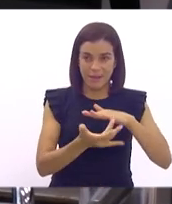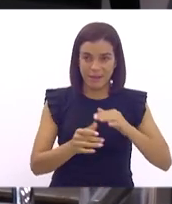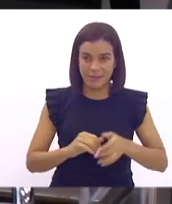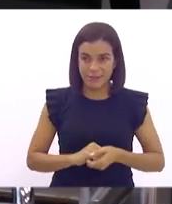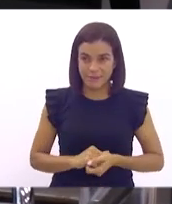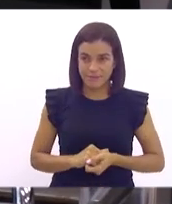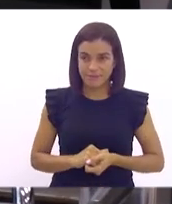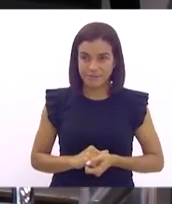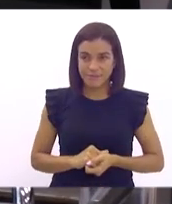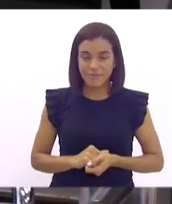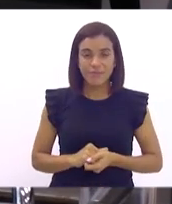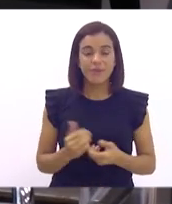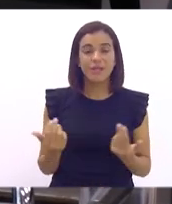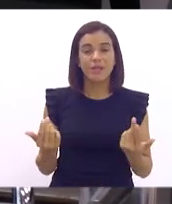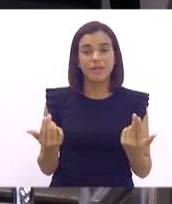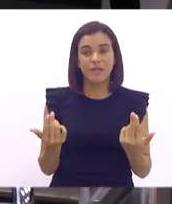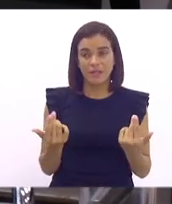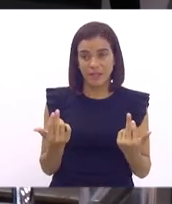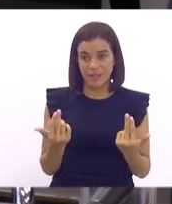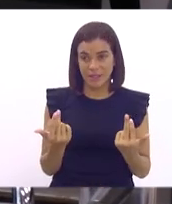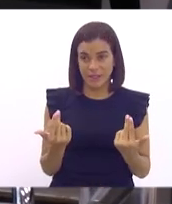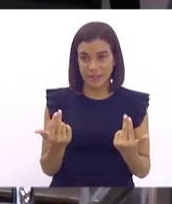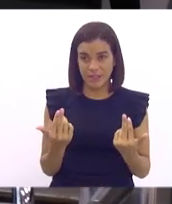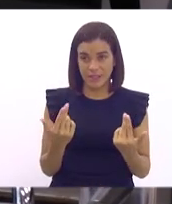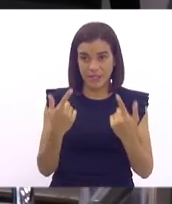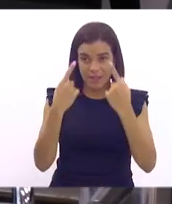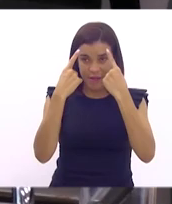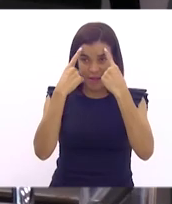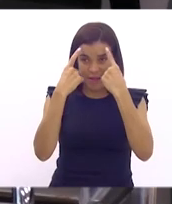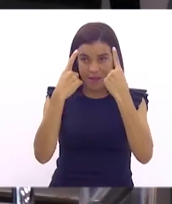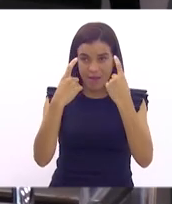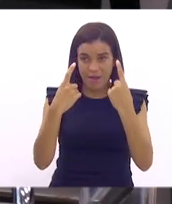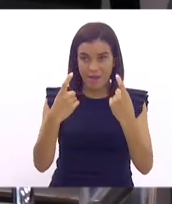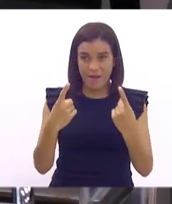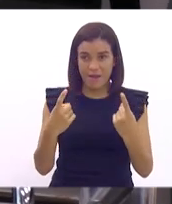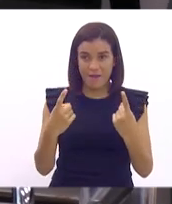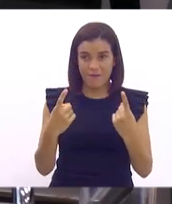Da mesma forma que a